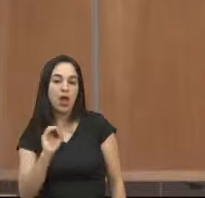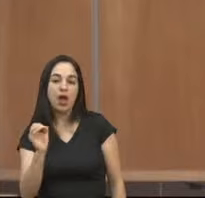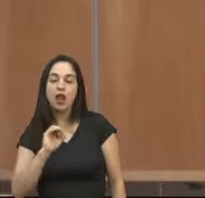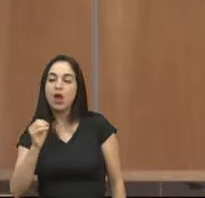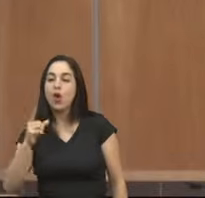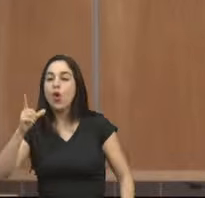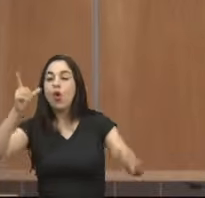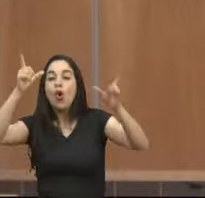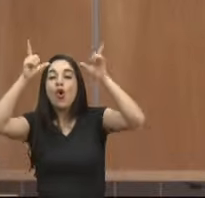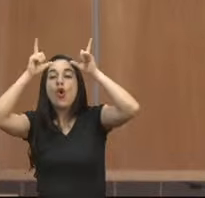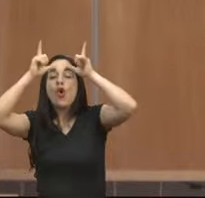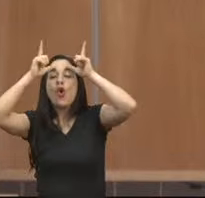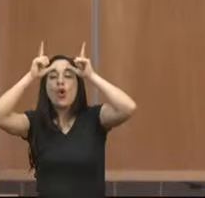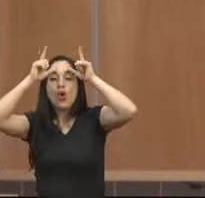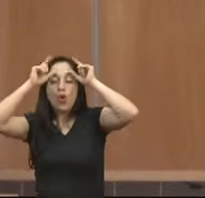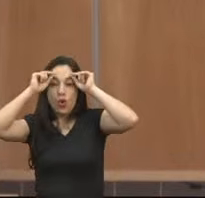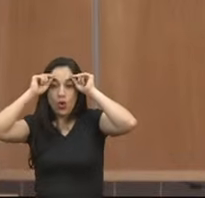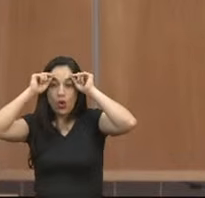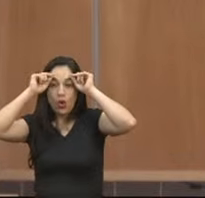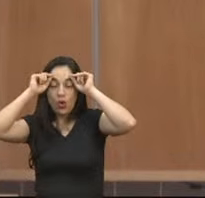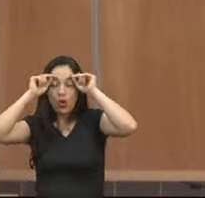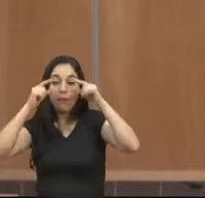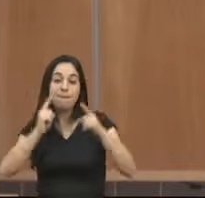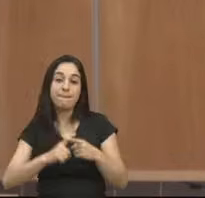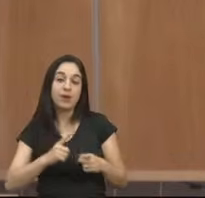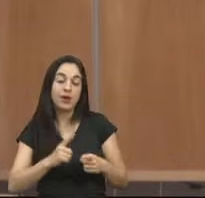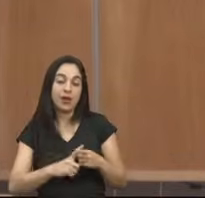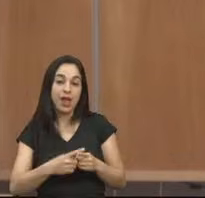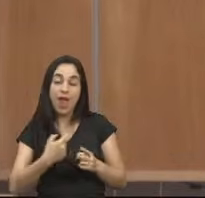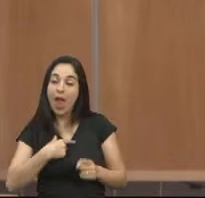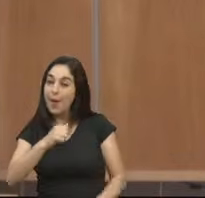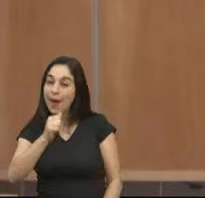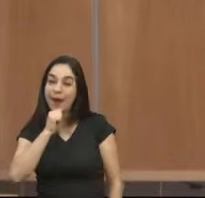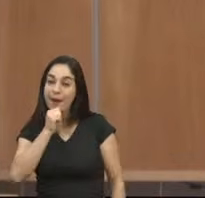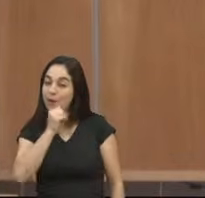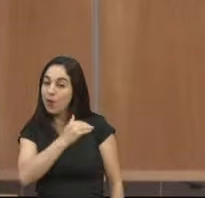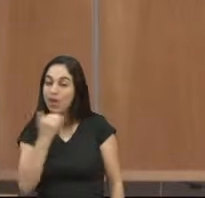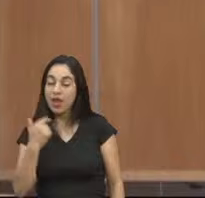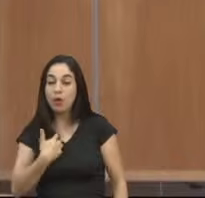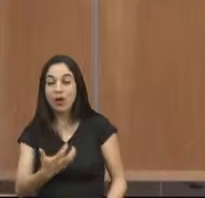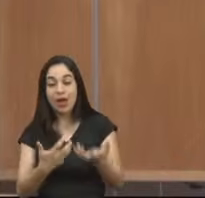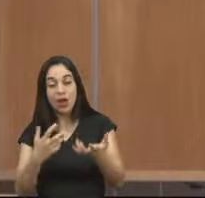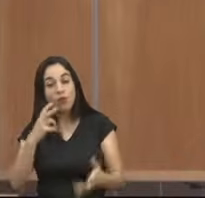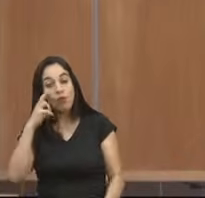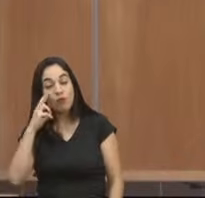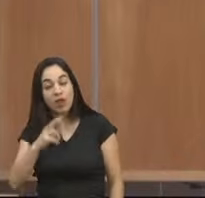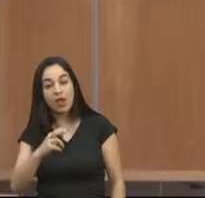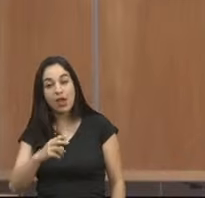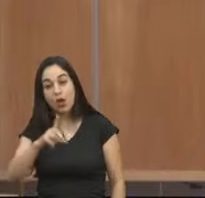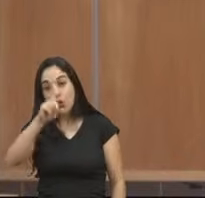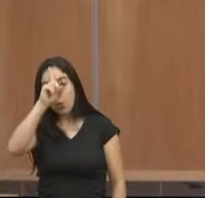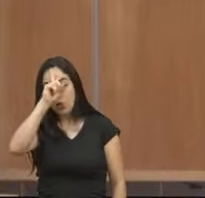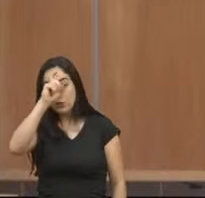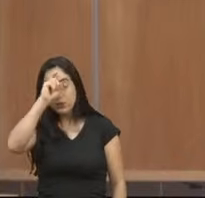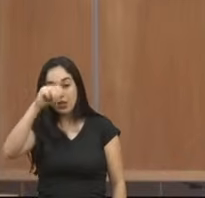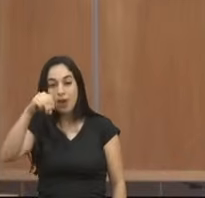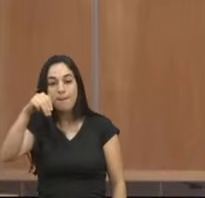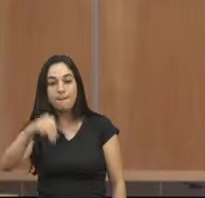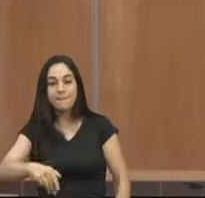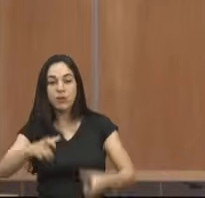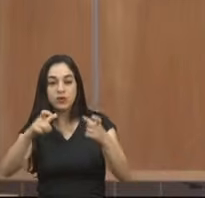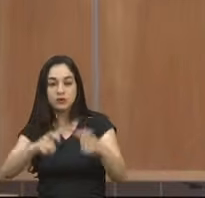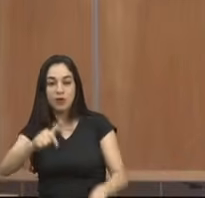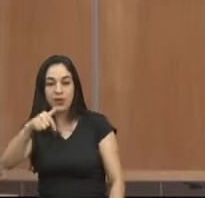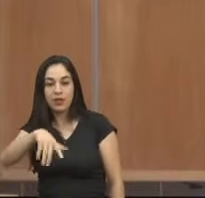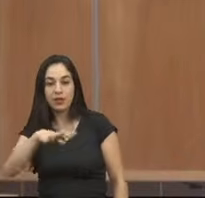tranquilo para mim ver, antes de morrer, o Hospital Municipal na cidade. Porque todos os prefeitos que passam na